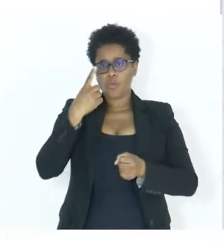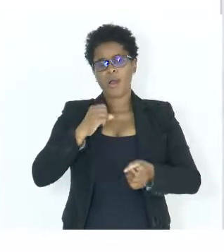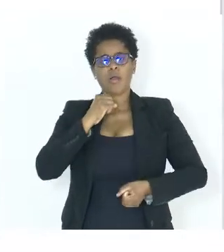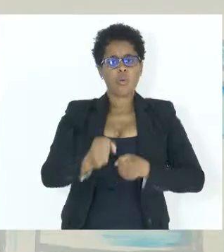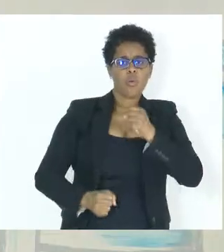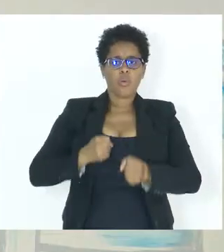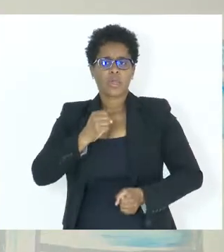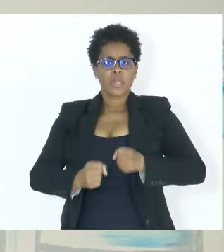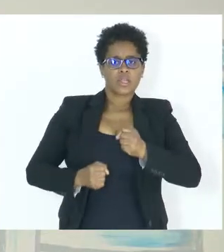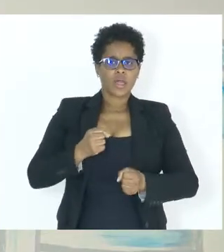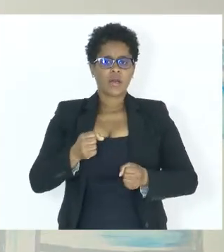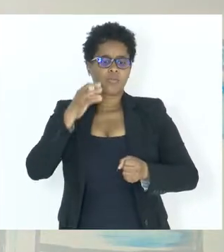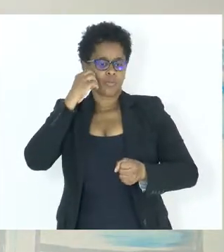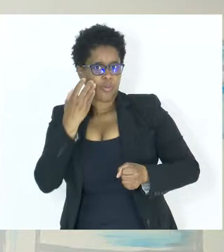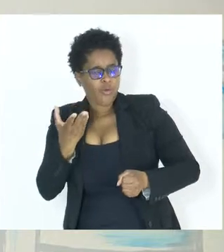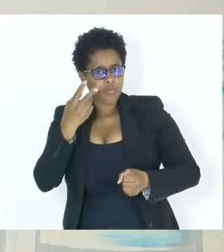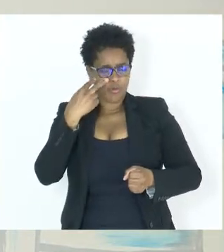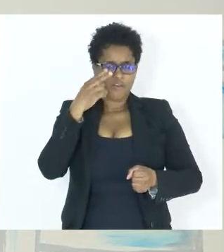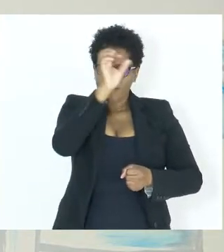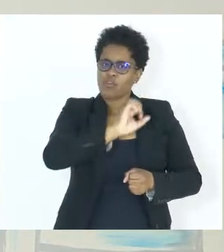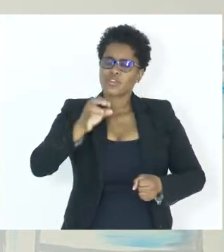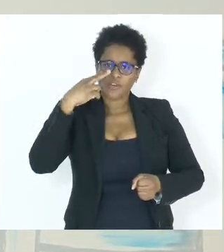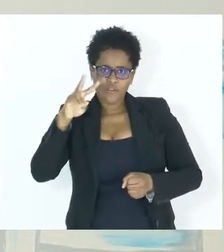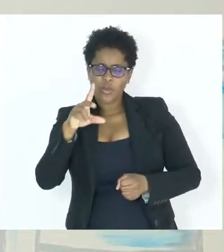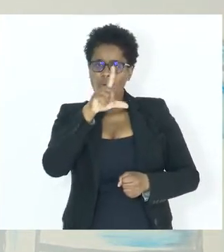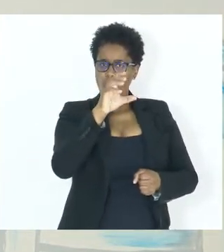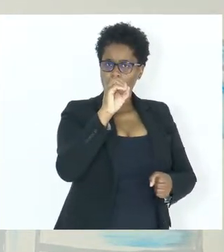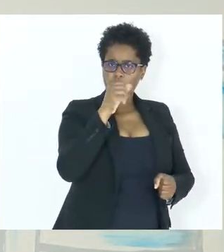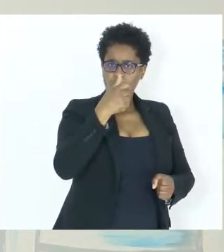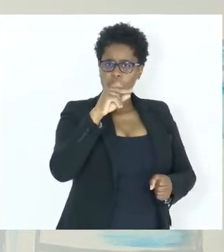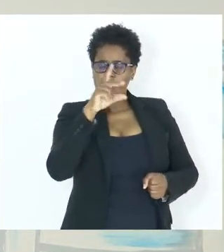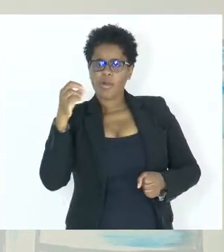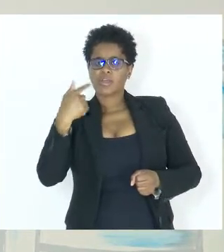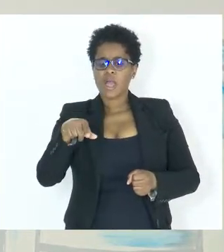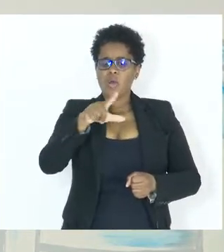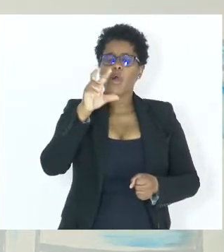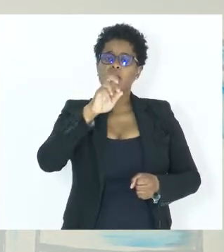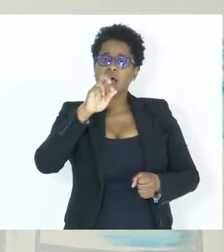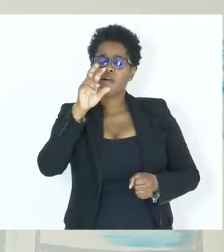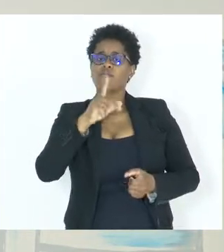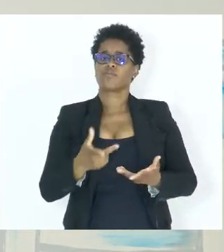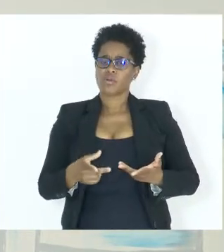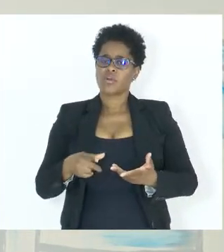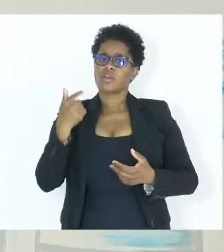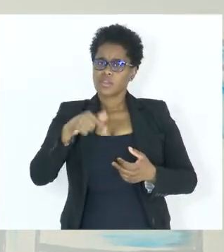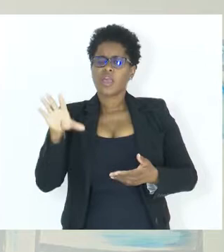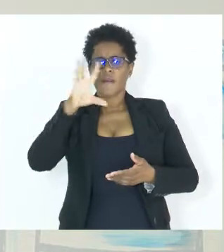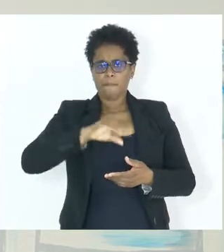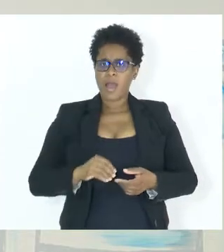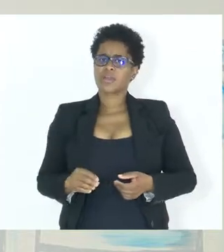corrida. Como vimos, vocês viram o lobão que ocupava o 8º lugar e haviam mais competidores,